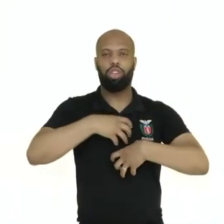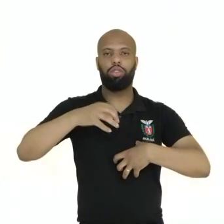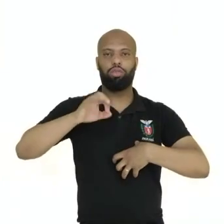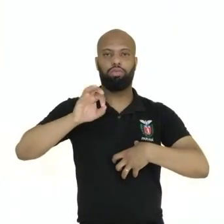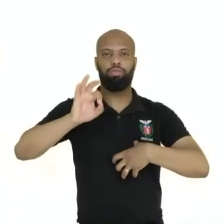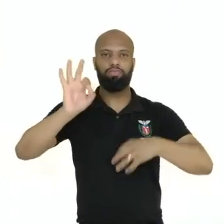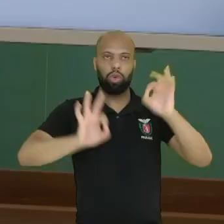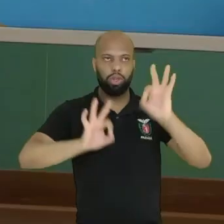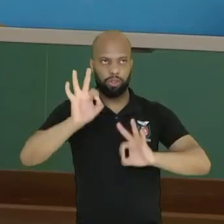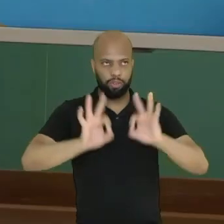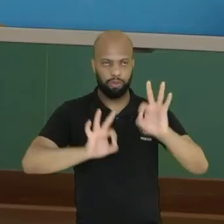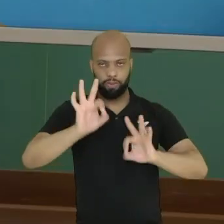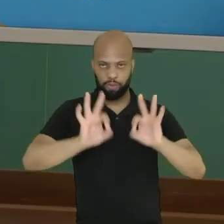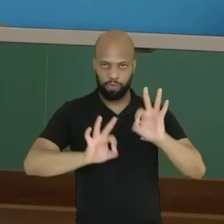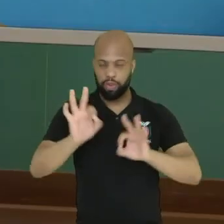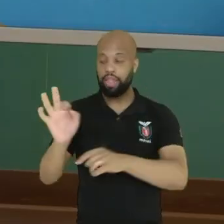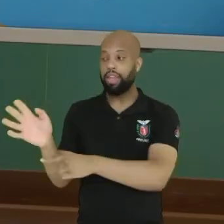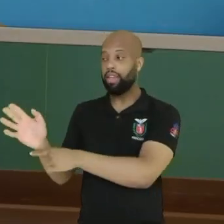balanceada.